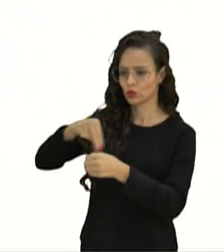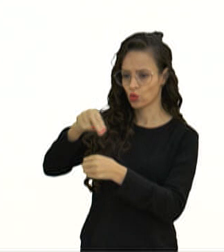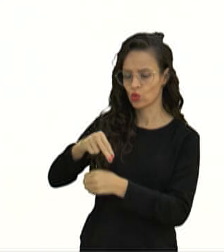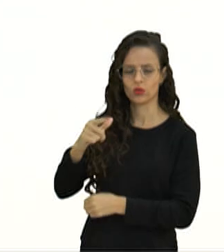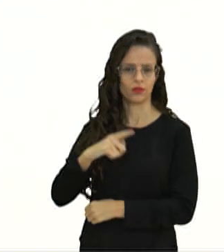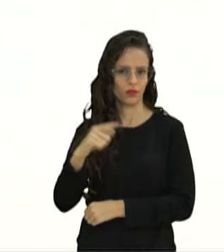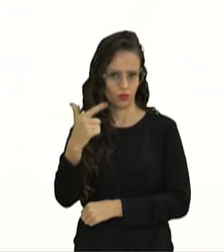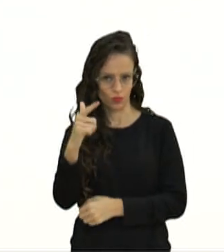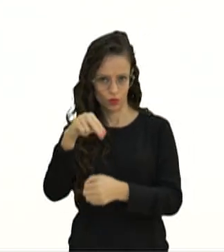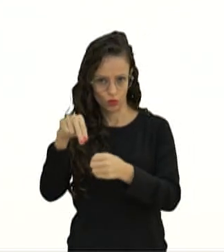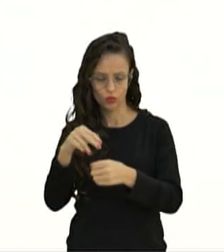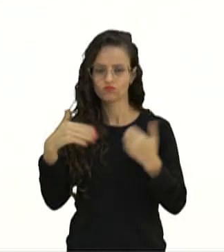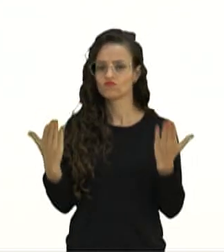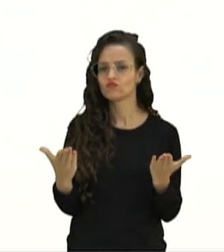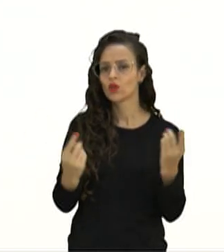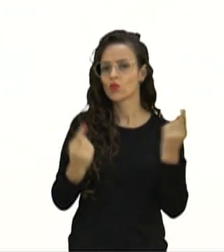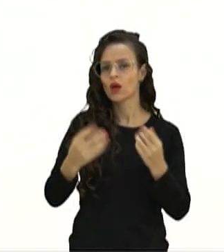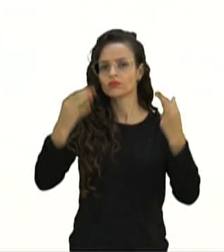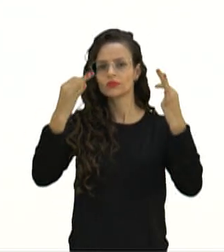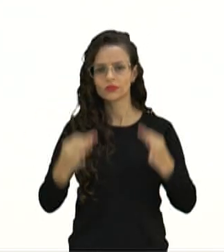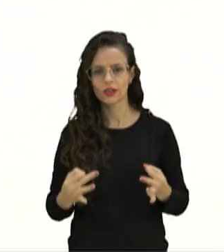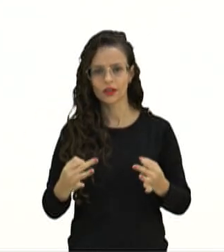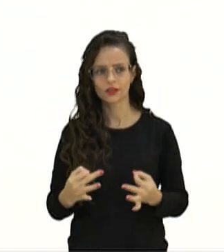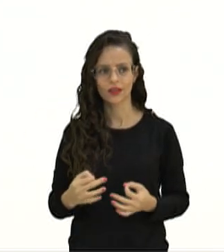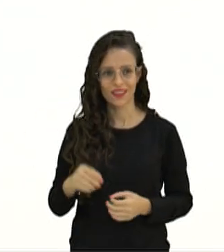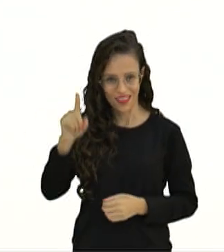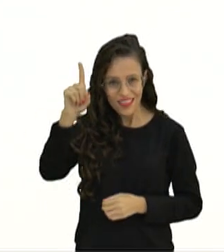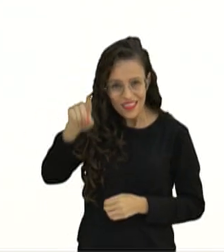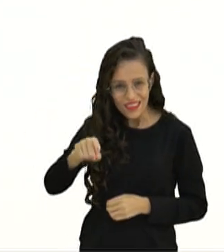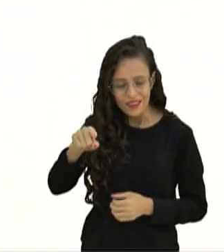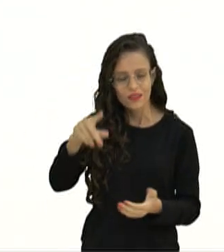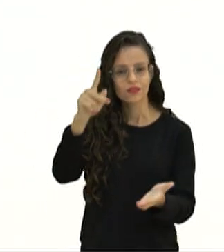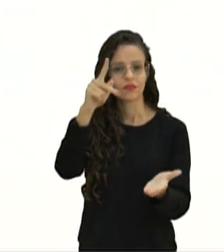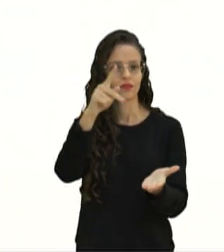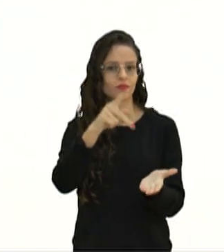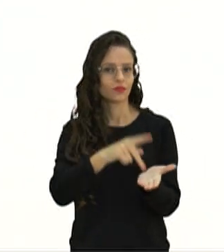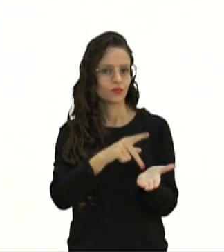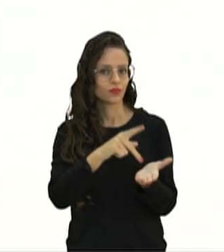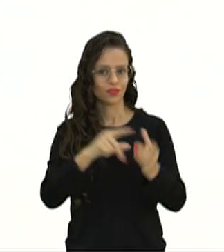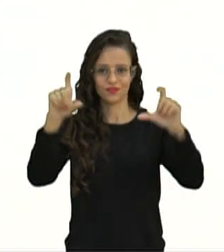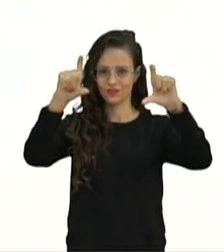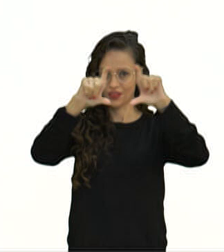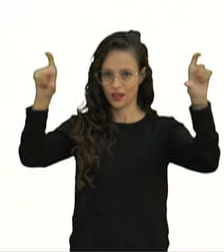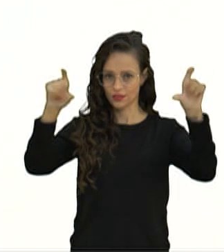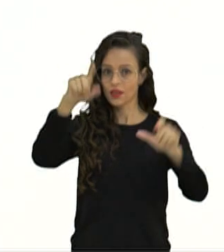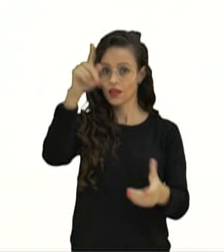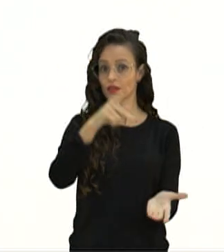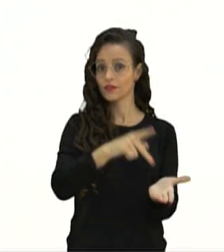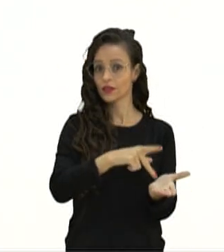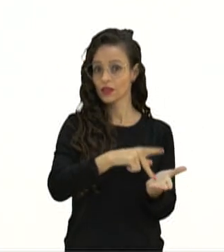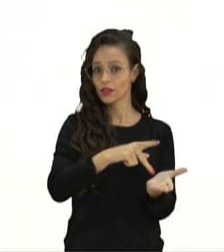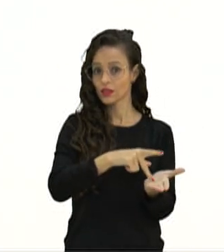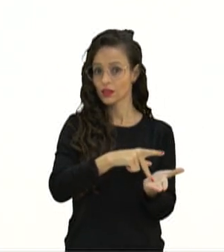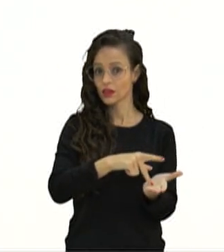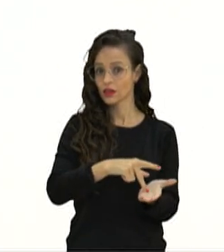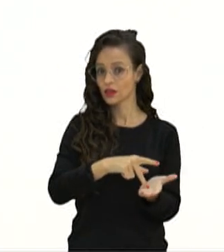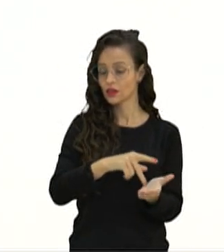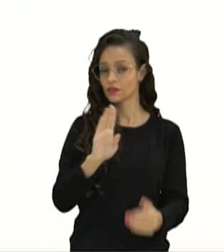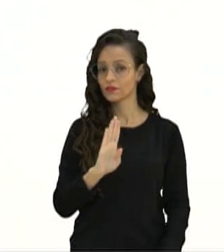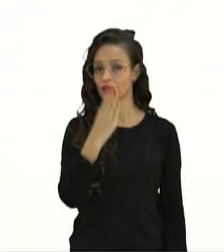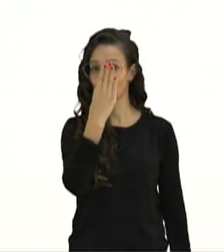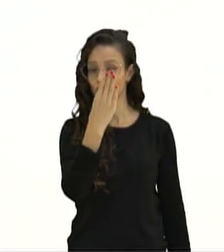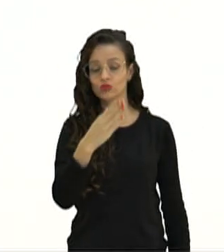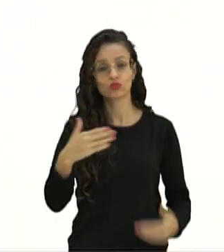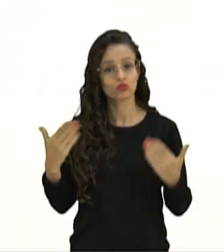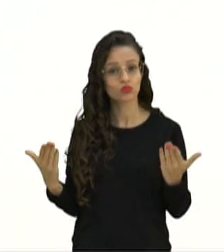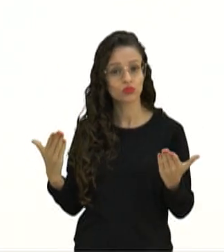seres eucariontes. Qual é a alternativa correta? Esta afirmação da frase, ela é correta? Falso?